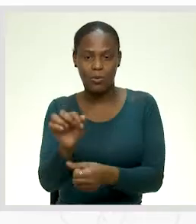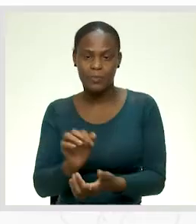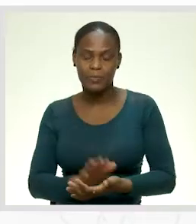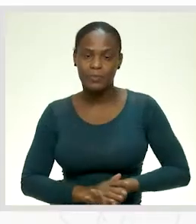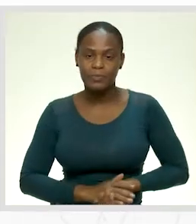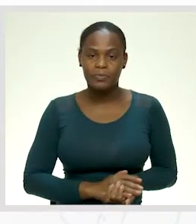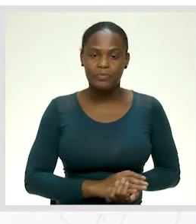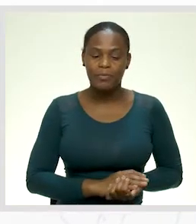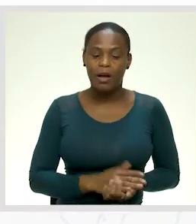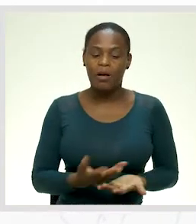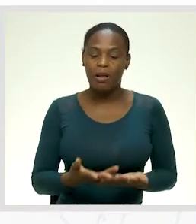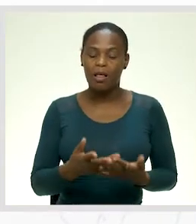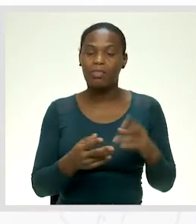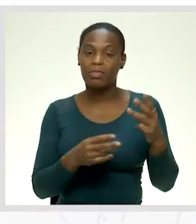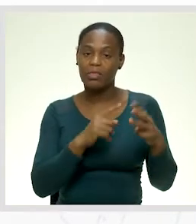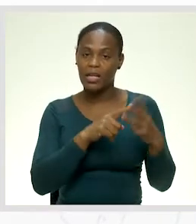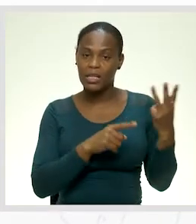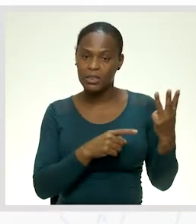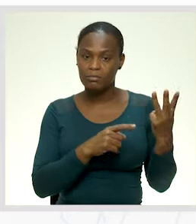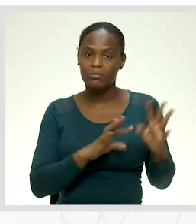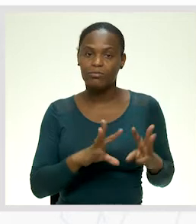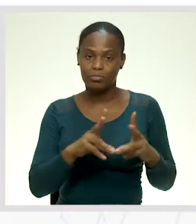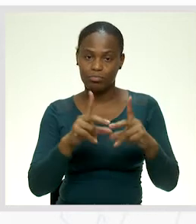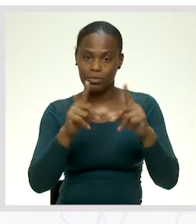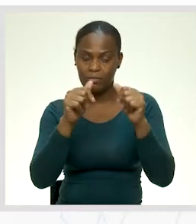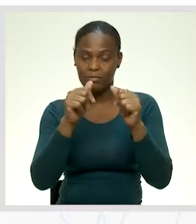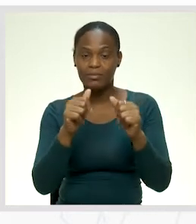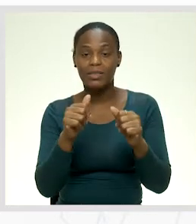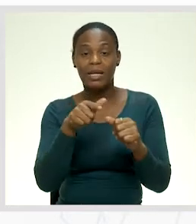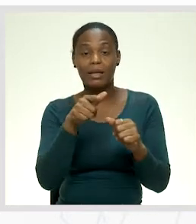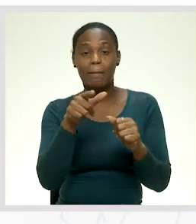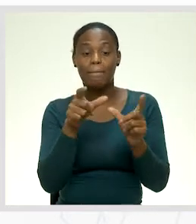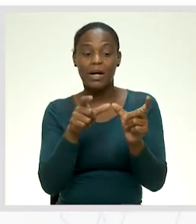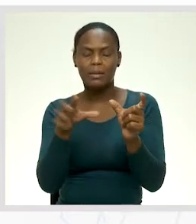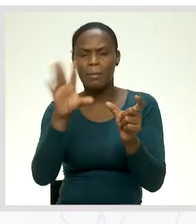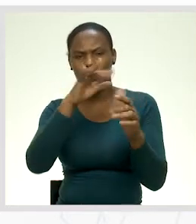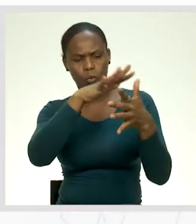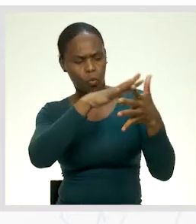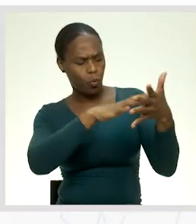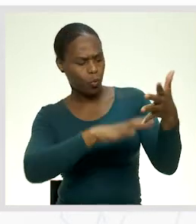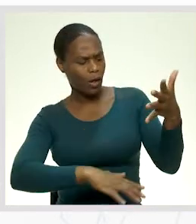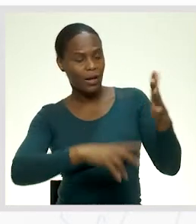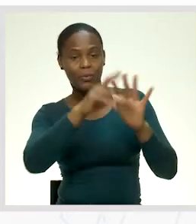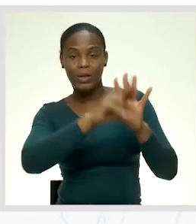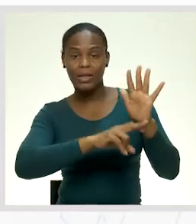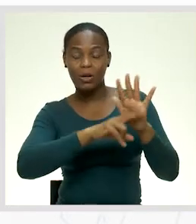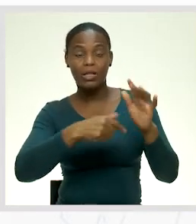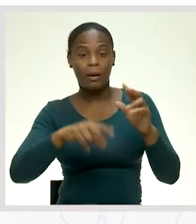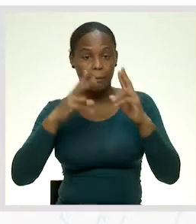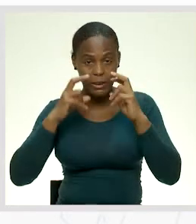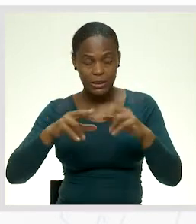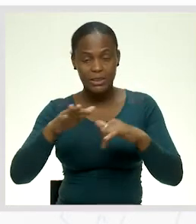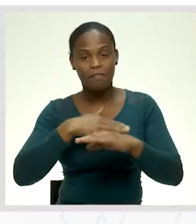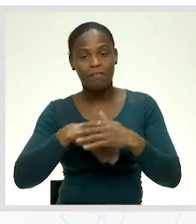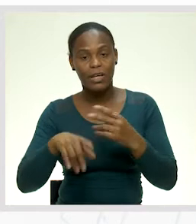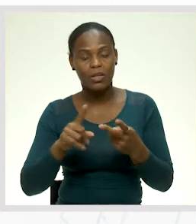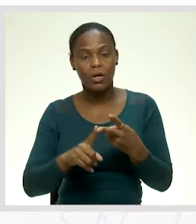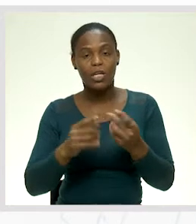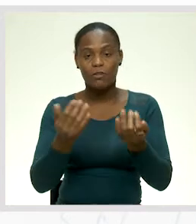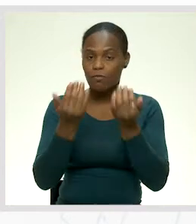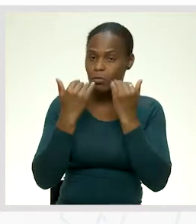3. O desenvolvimento. Essa é a parte mais longa do relatório, onde estão as pesquisas realizadas e os dados